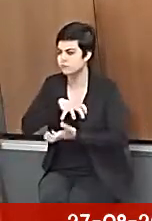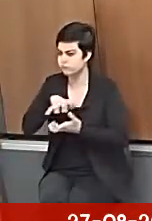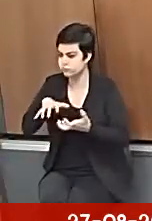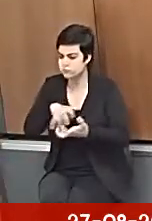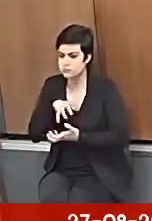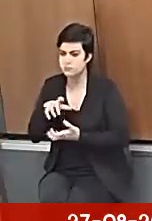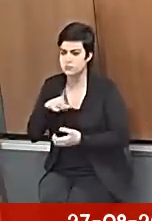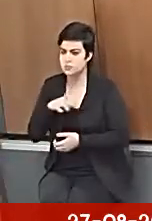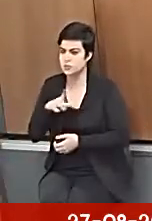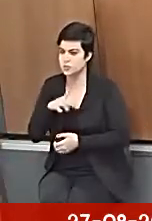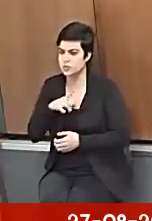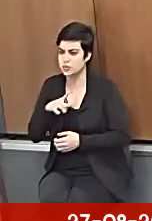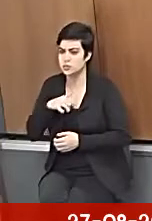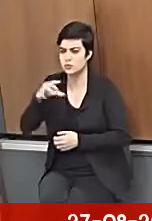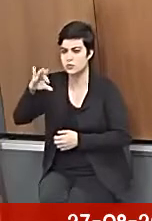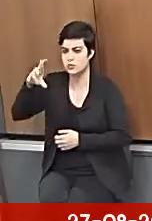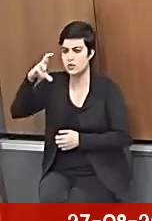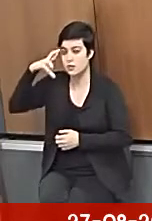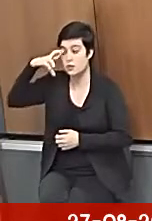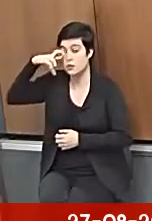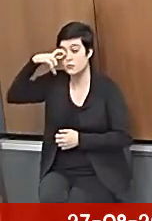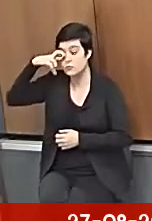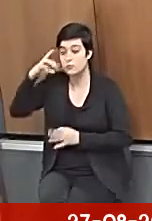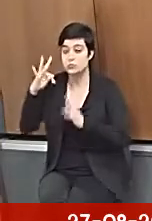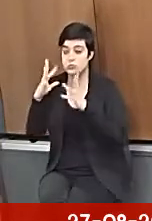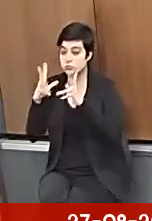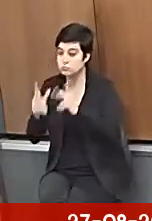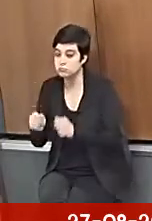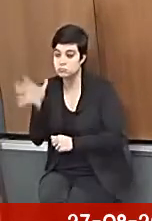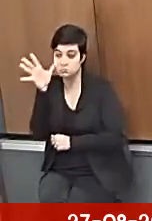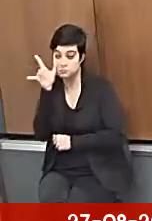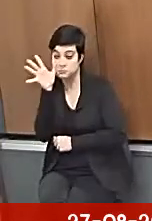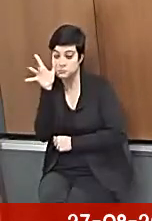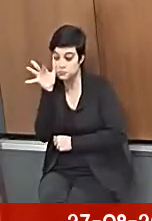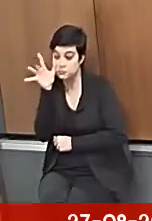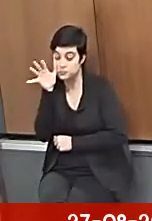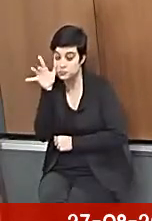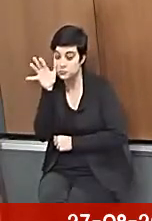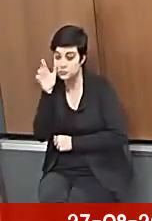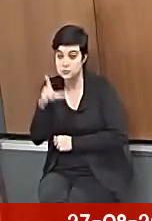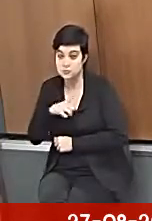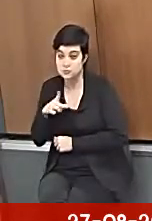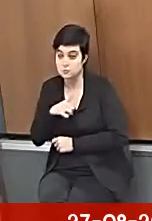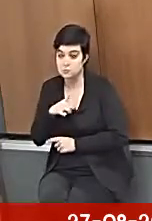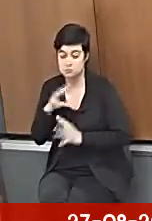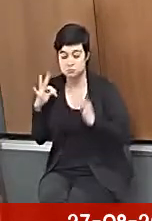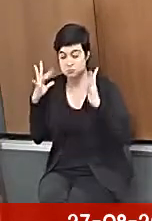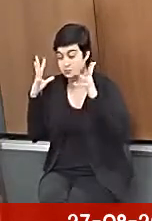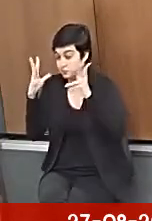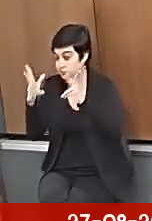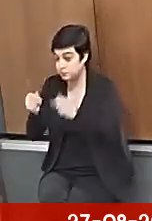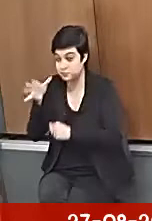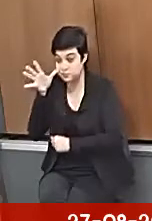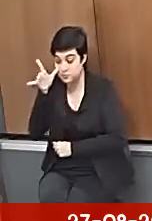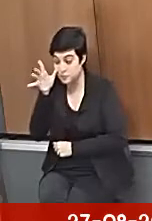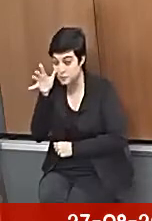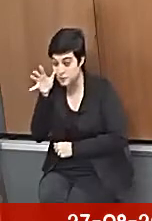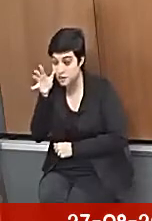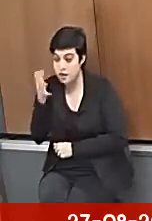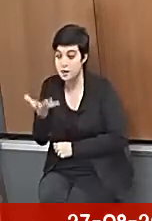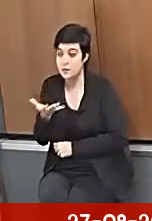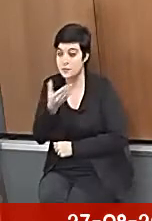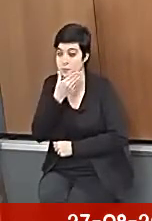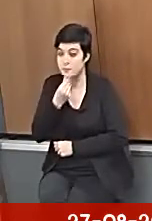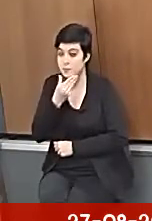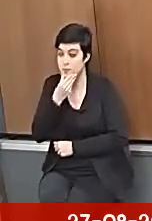entrava ao vivo na época quase ninguém tinha tv fechada todo mundo tv aberta dava picos de audiência e o assessor do